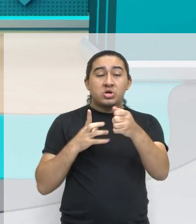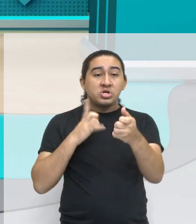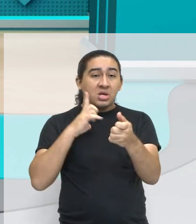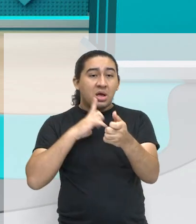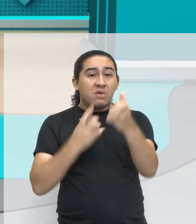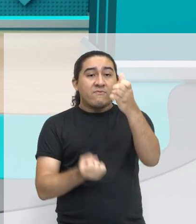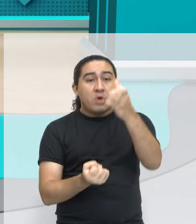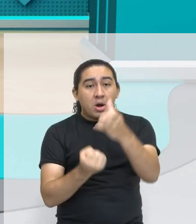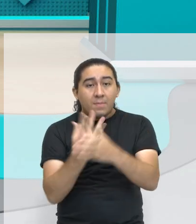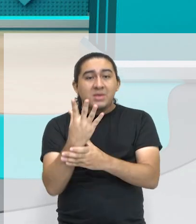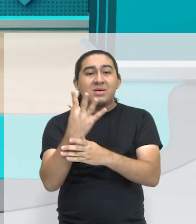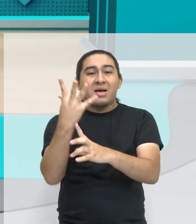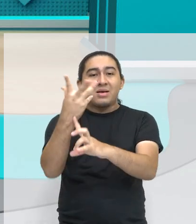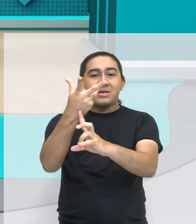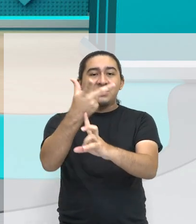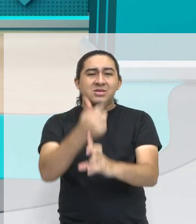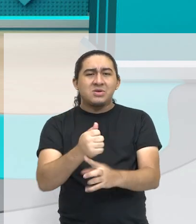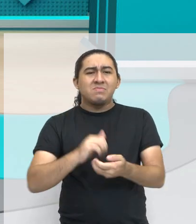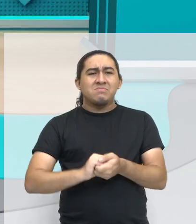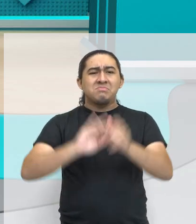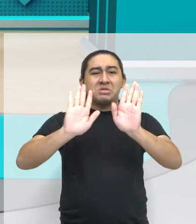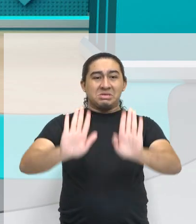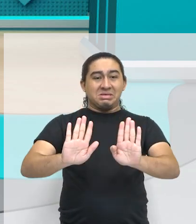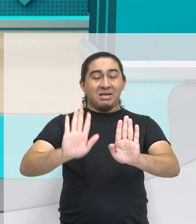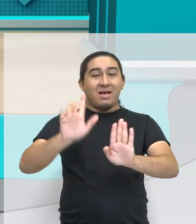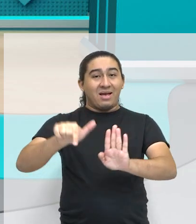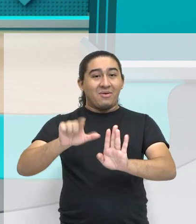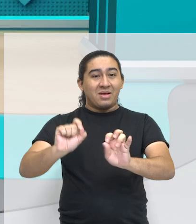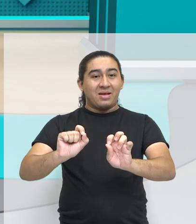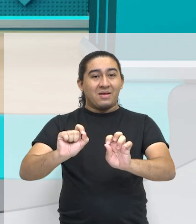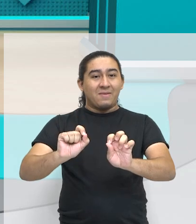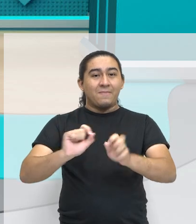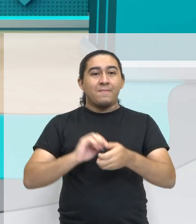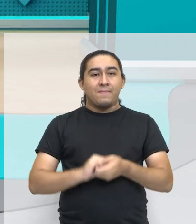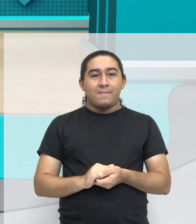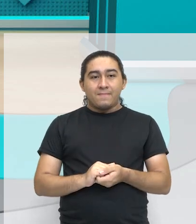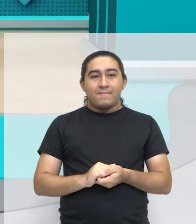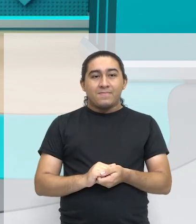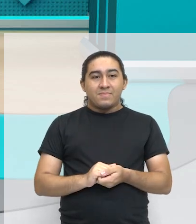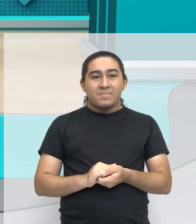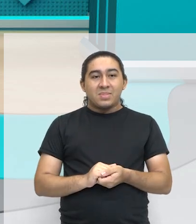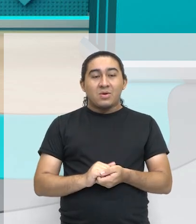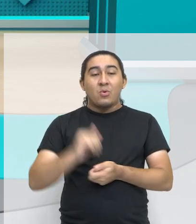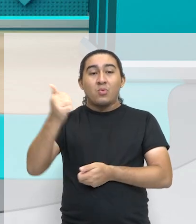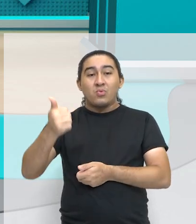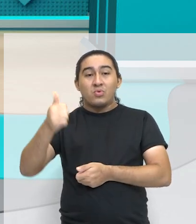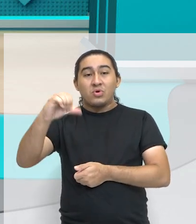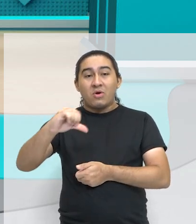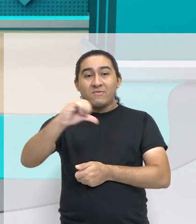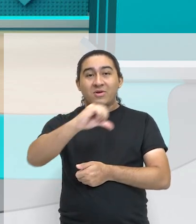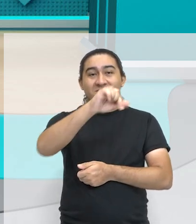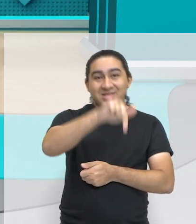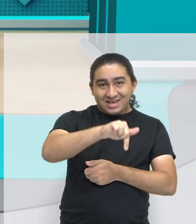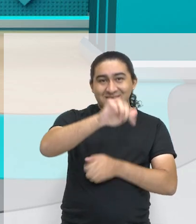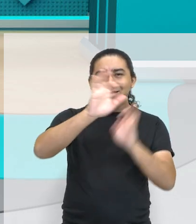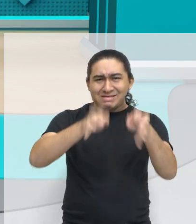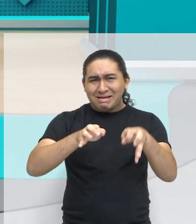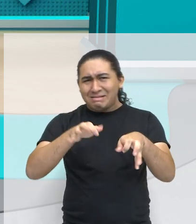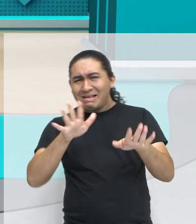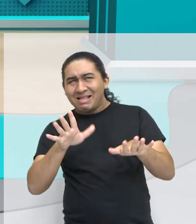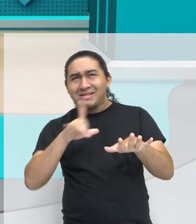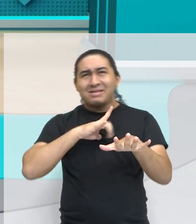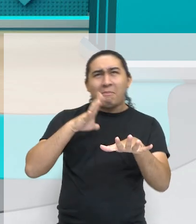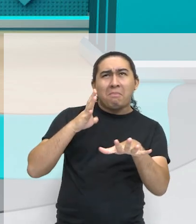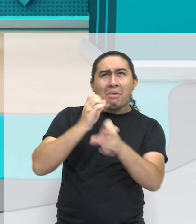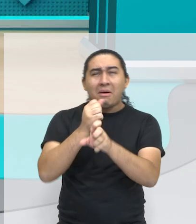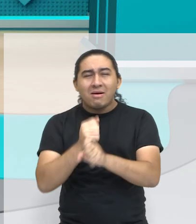artística. Desculpa, não é 37, não é 27, tá? É 1997. A professora fez um